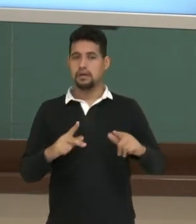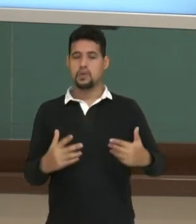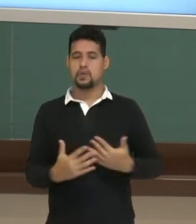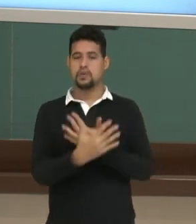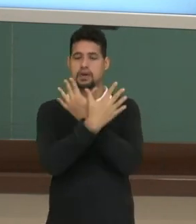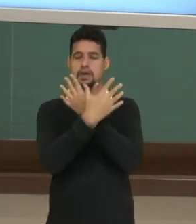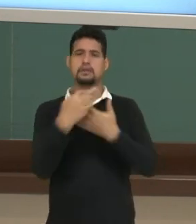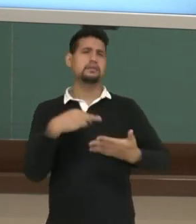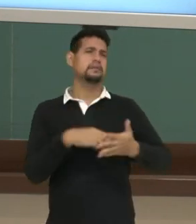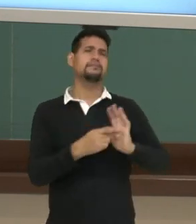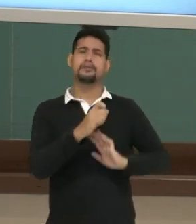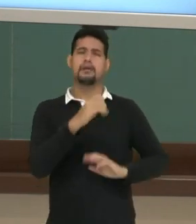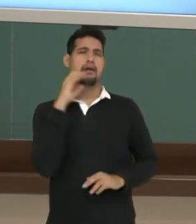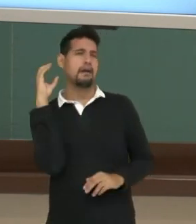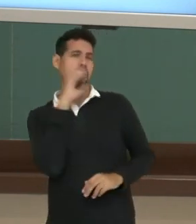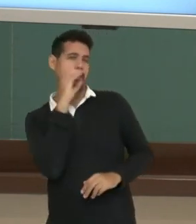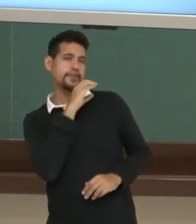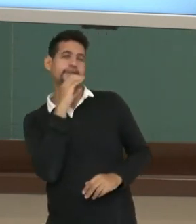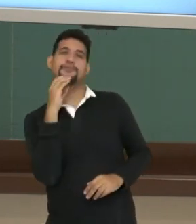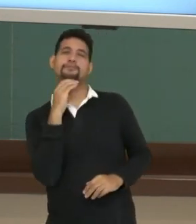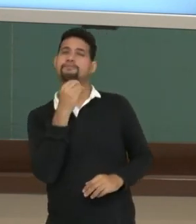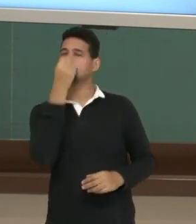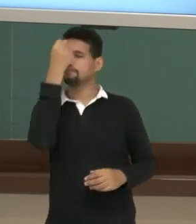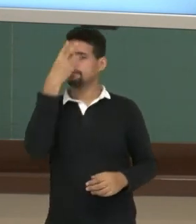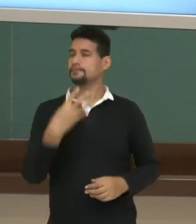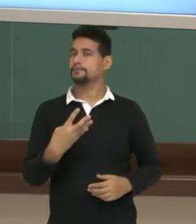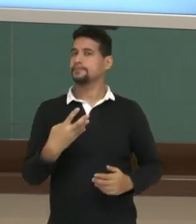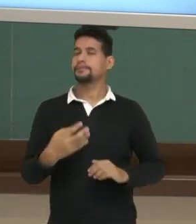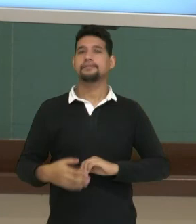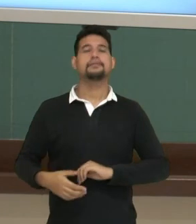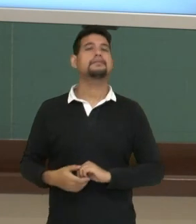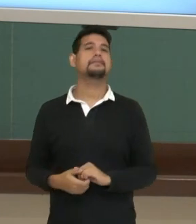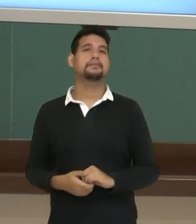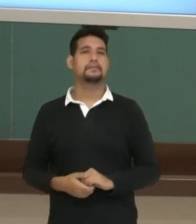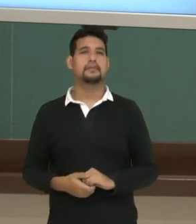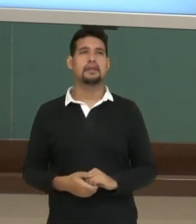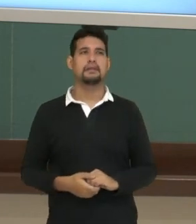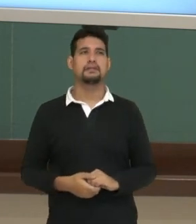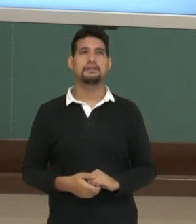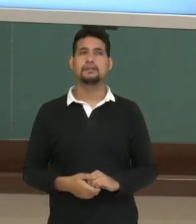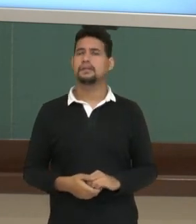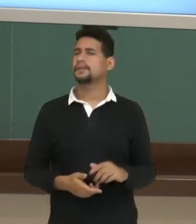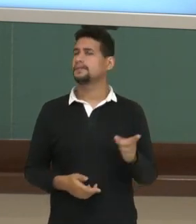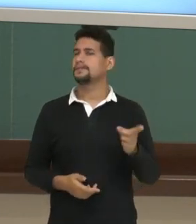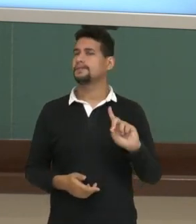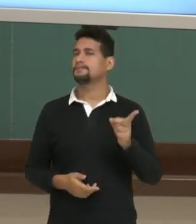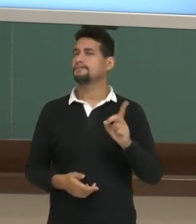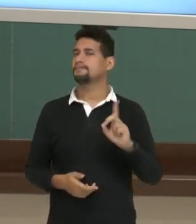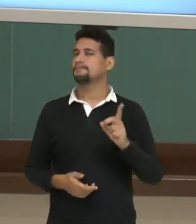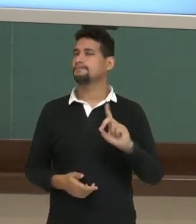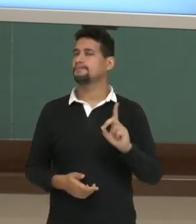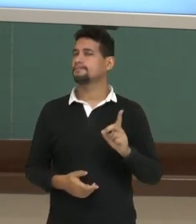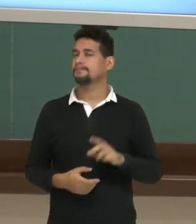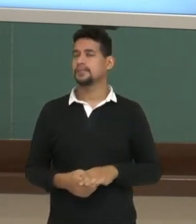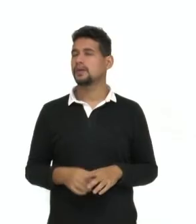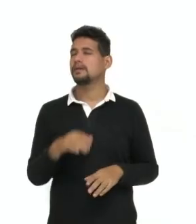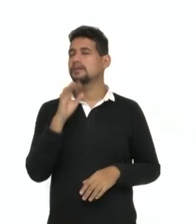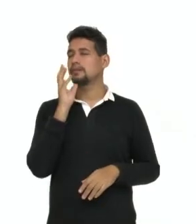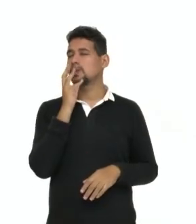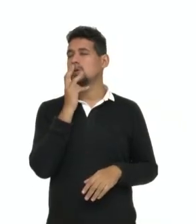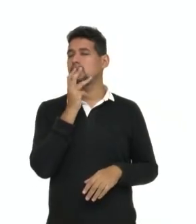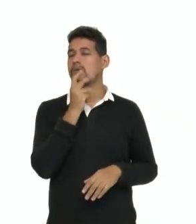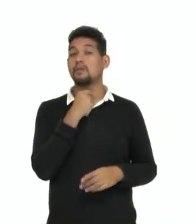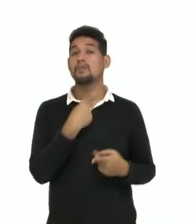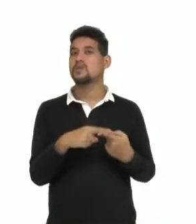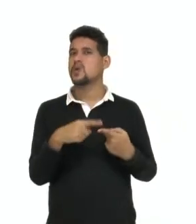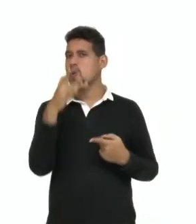se deu de forma rápida? Justifique, né? Não, como nós vimos, não se deu de forma rápida porque a população